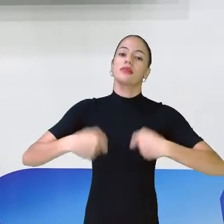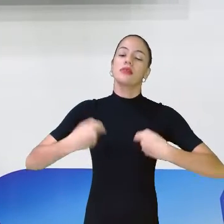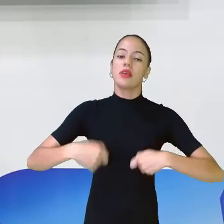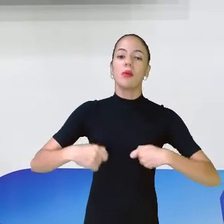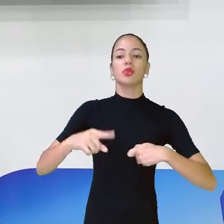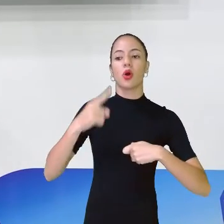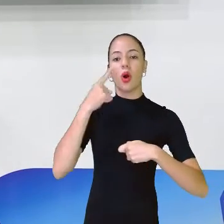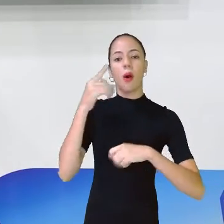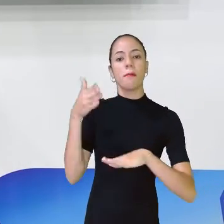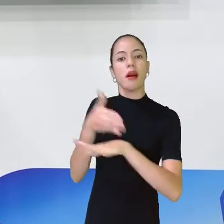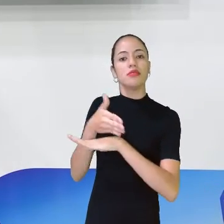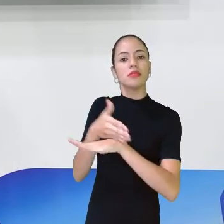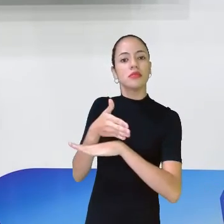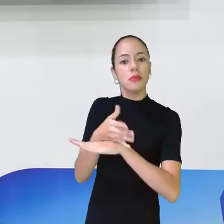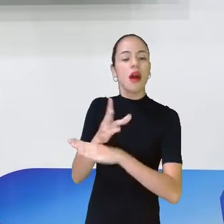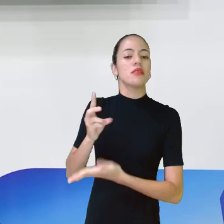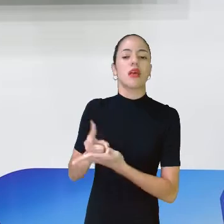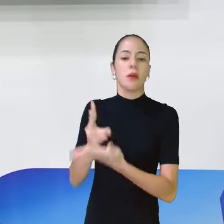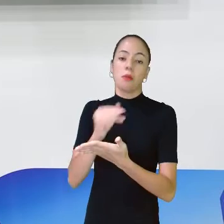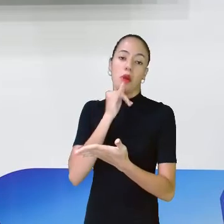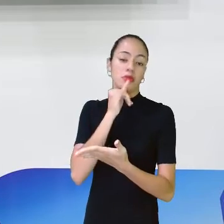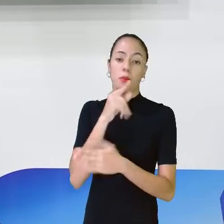questões políticas, no seu bairro, né?